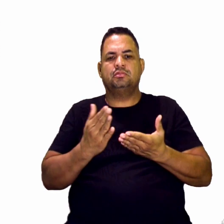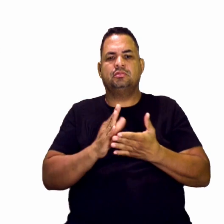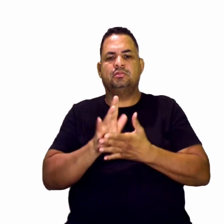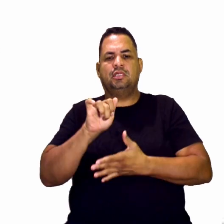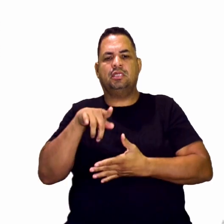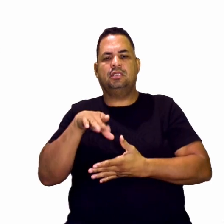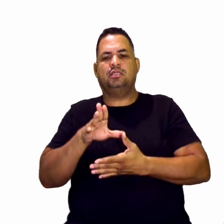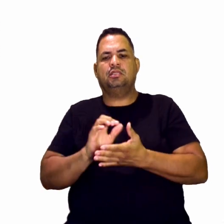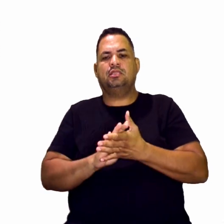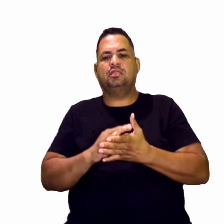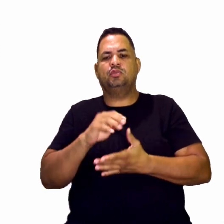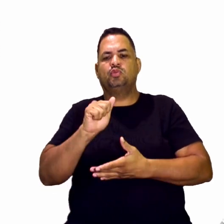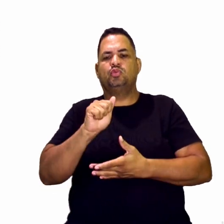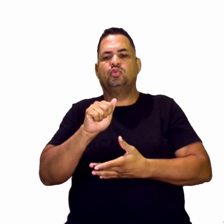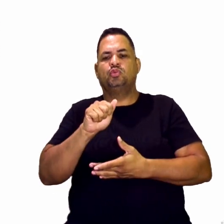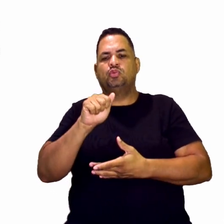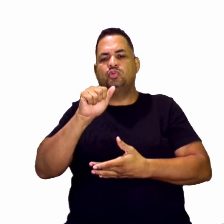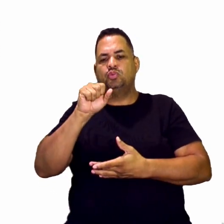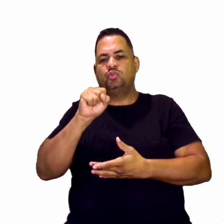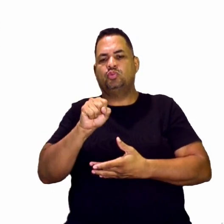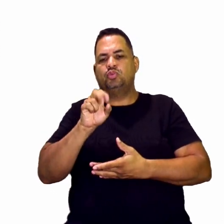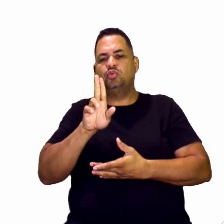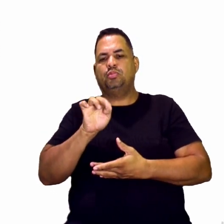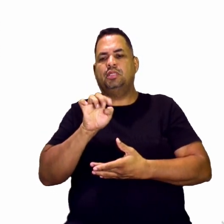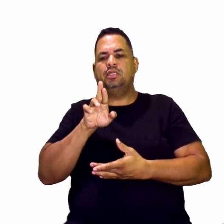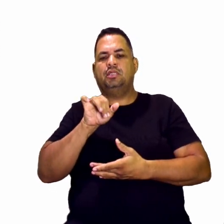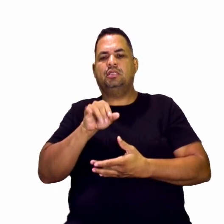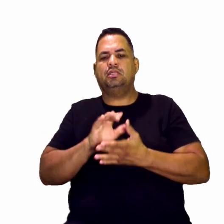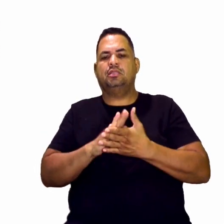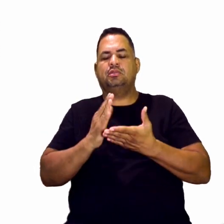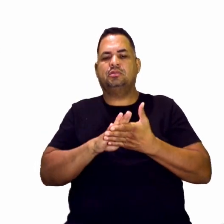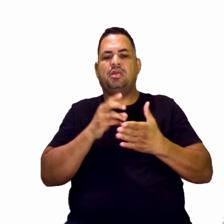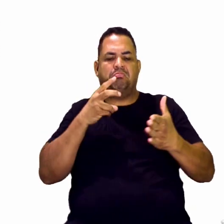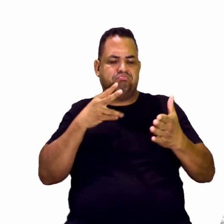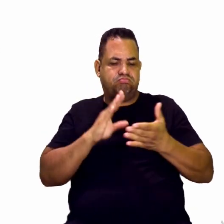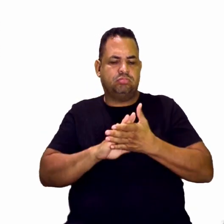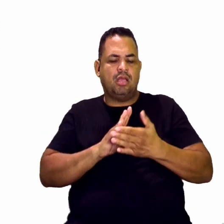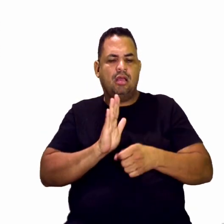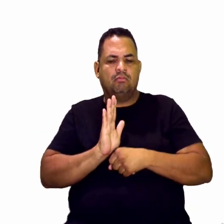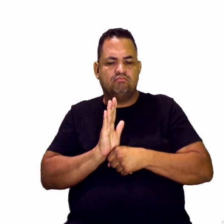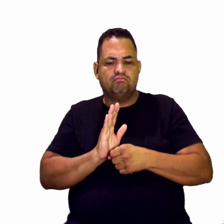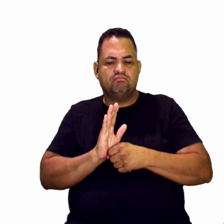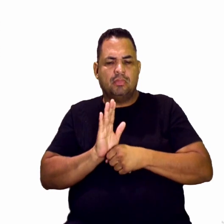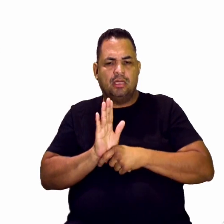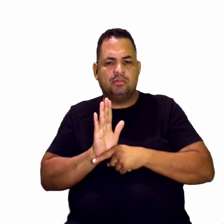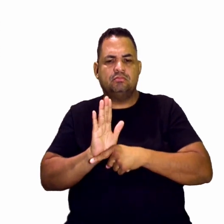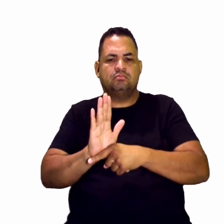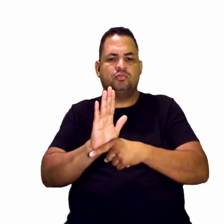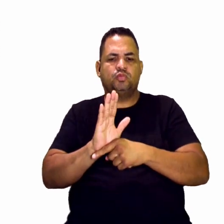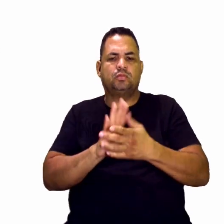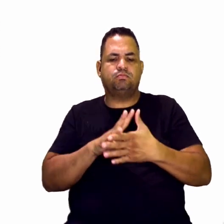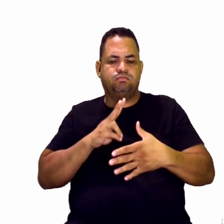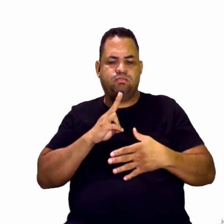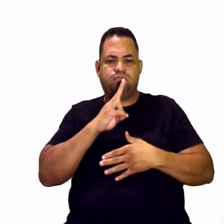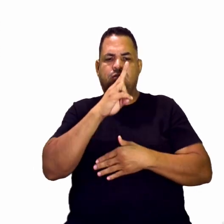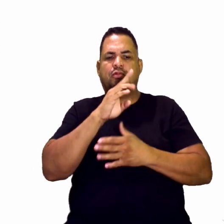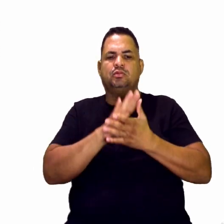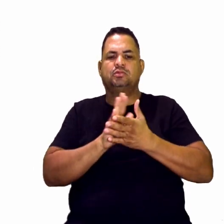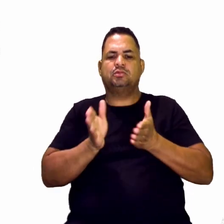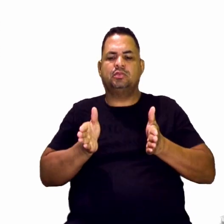a lignina e a suberina, que aumentam muito a resistência, né, dessa